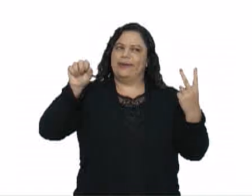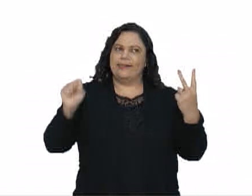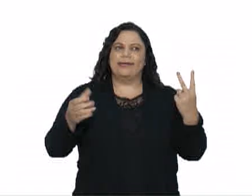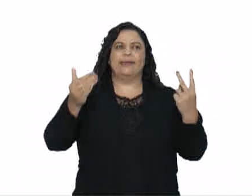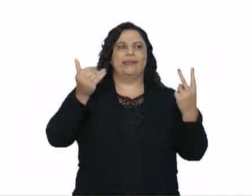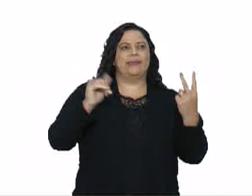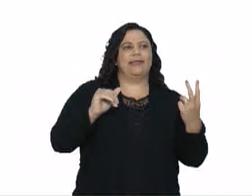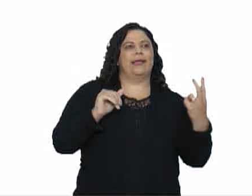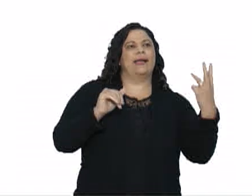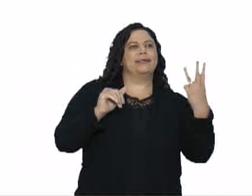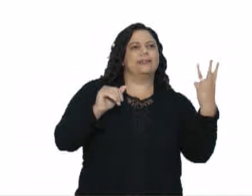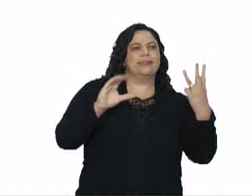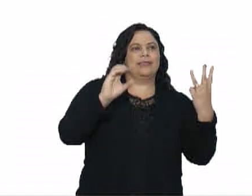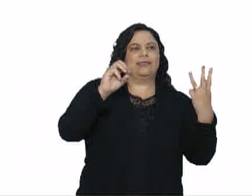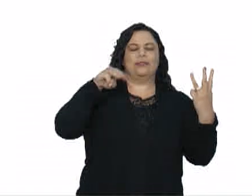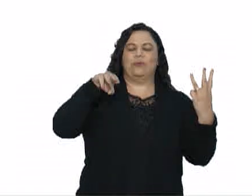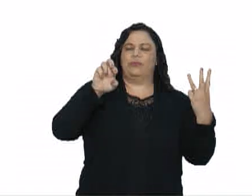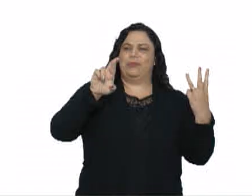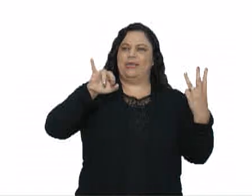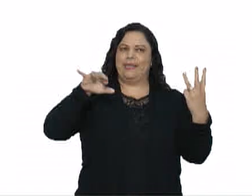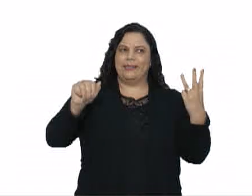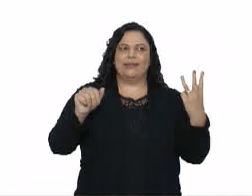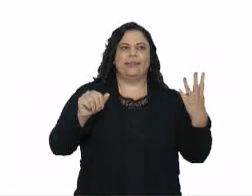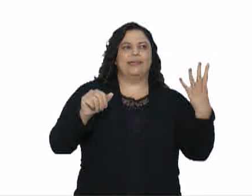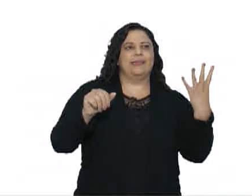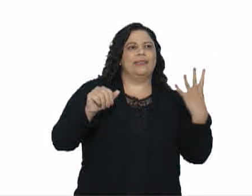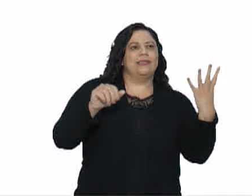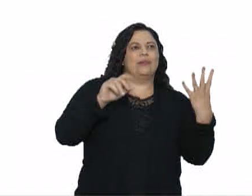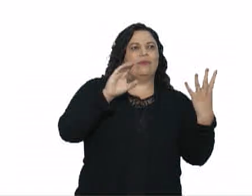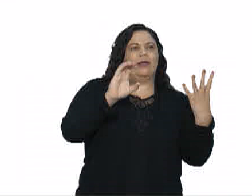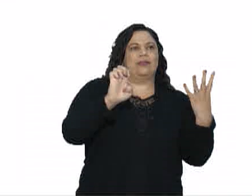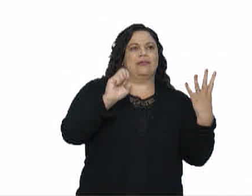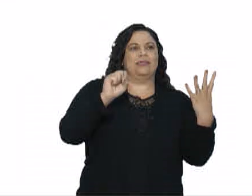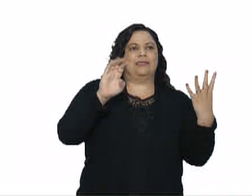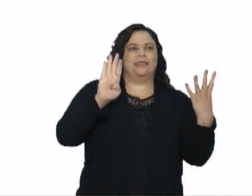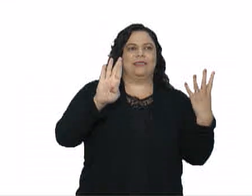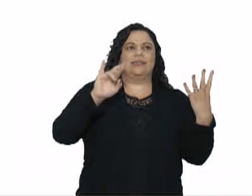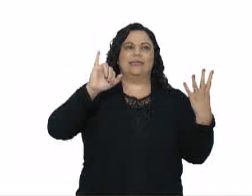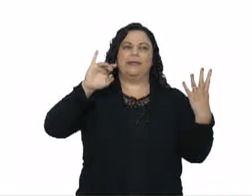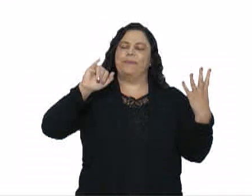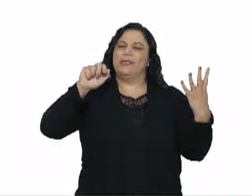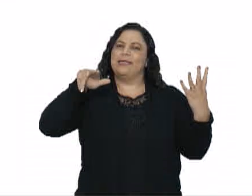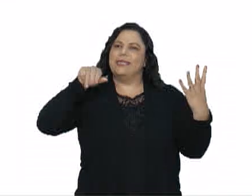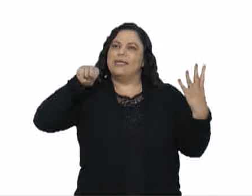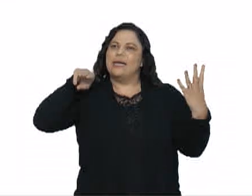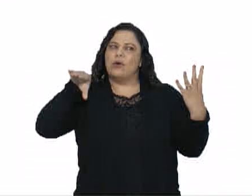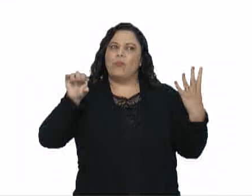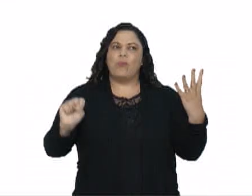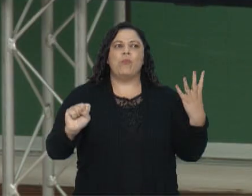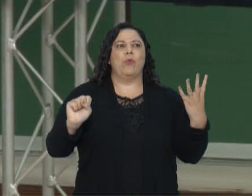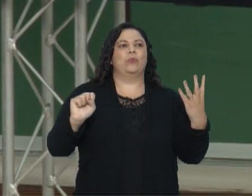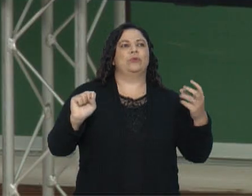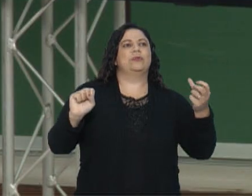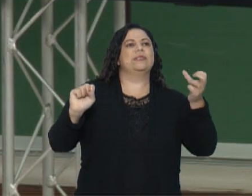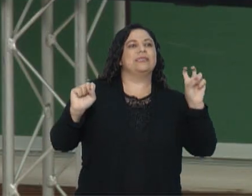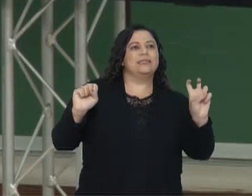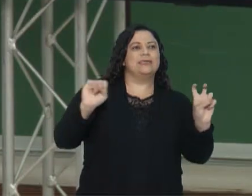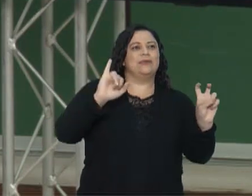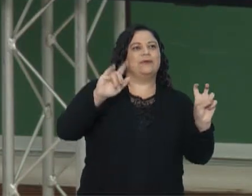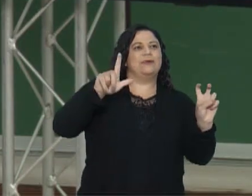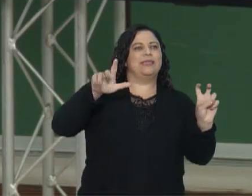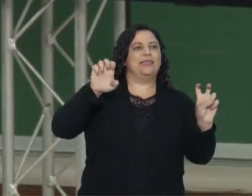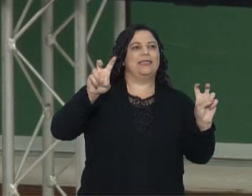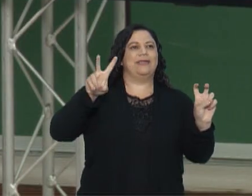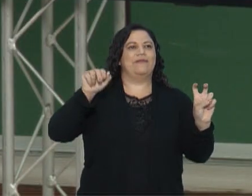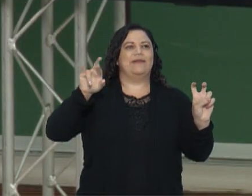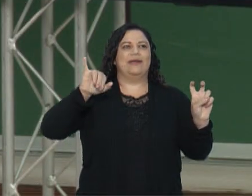escribiríamos. Frase 5, vosotros llevaríais. E a frase 6, elas comprariam. Olha, são os mesmos verbos